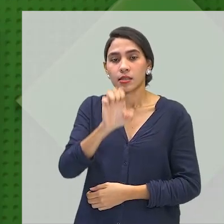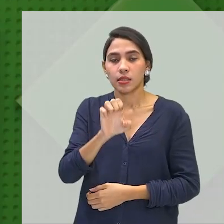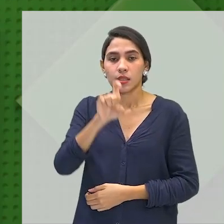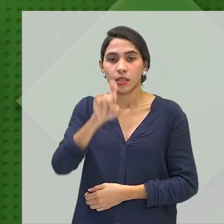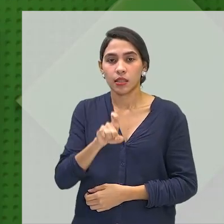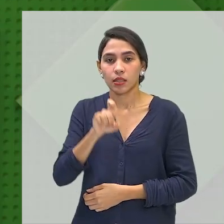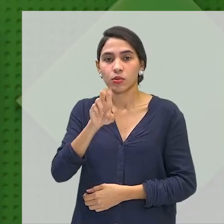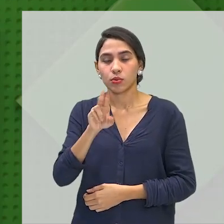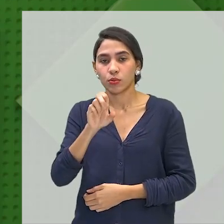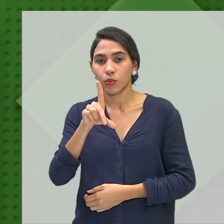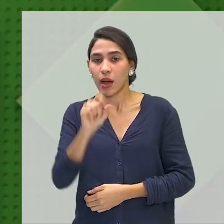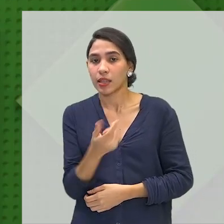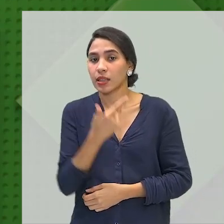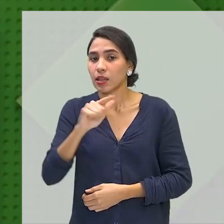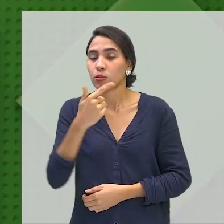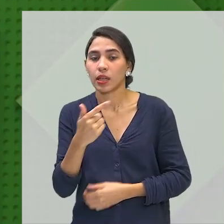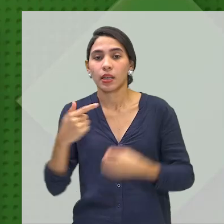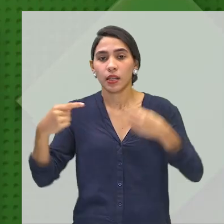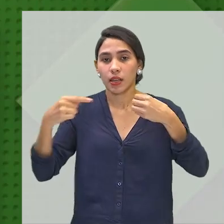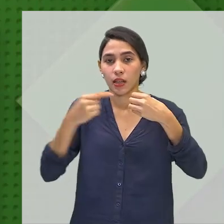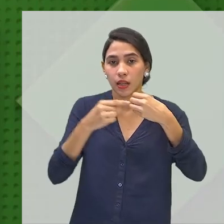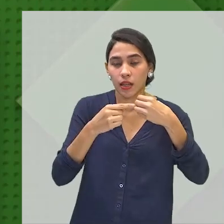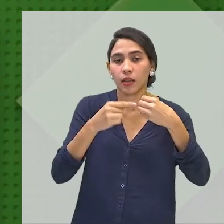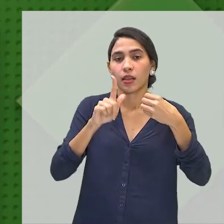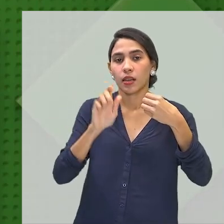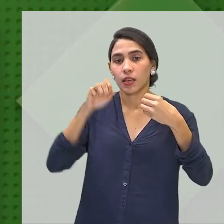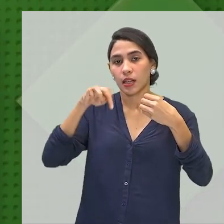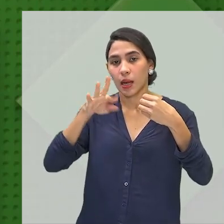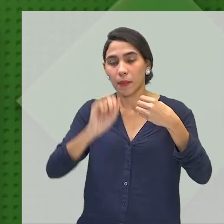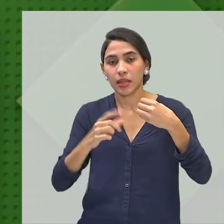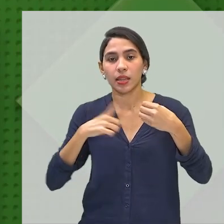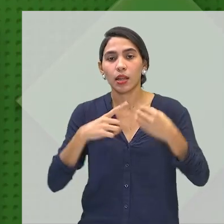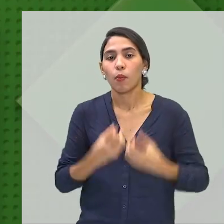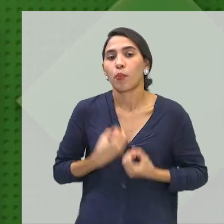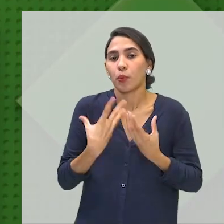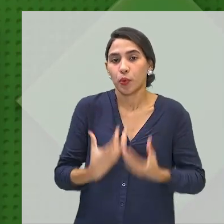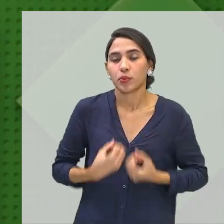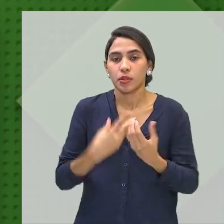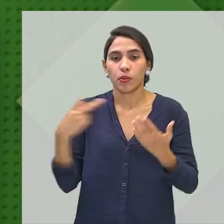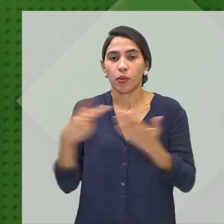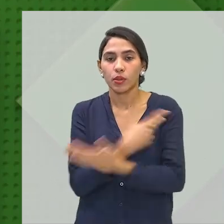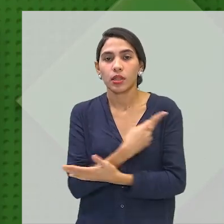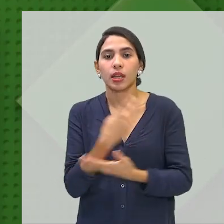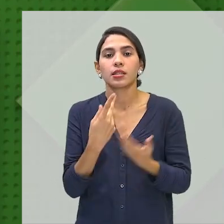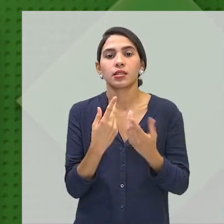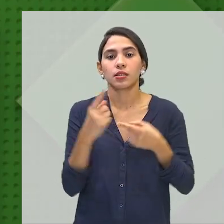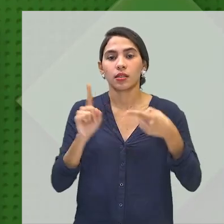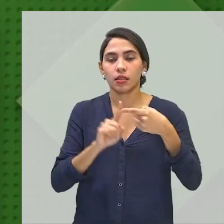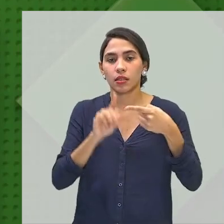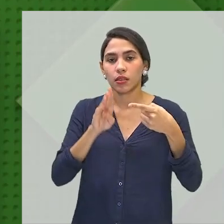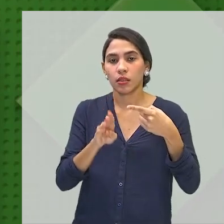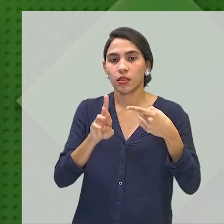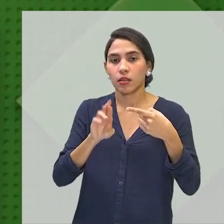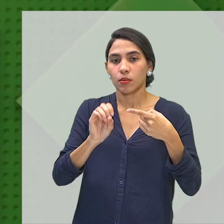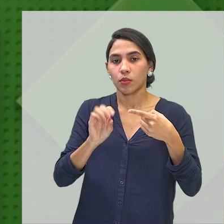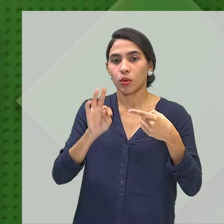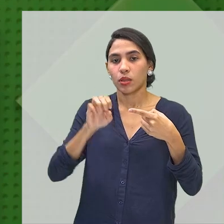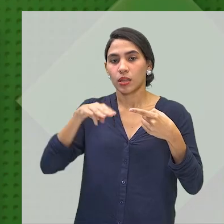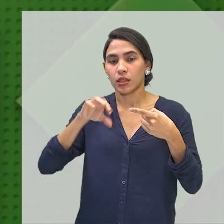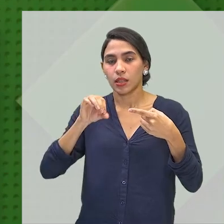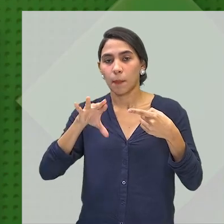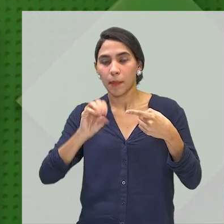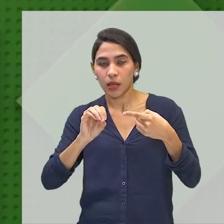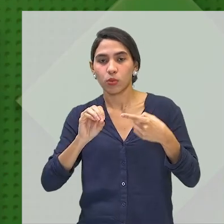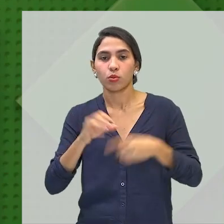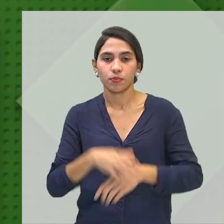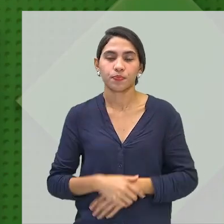ter a participação desses gametas, certo? A gente vai ter um tipo de reprodução ali que vai acontecer por brotamento, por exemplo, como a gente pôde